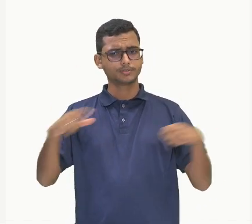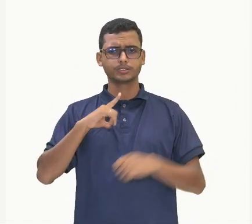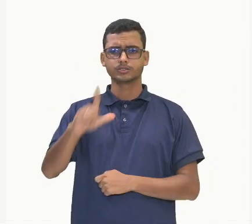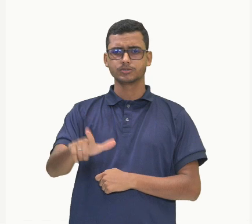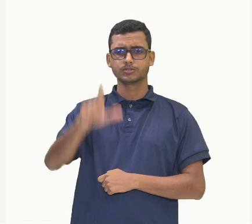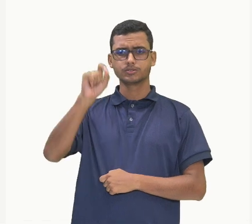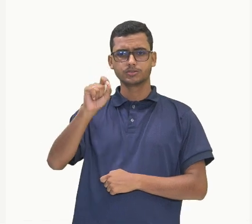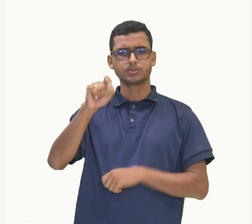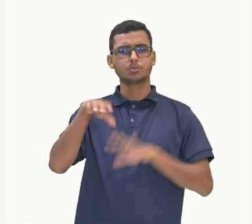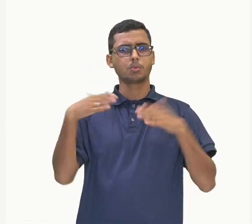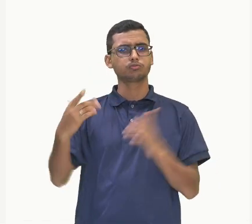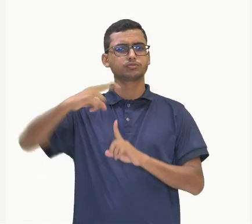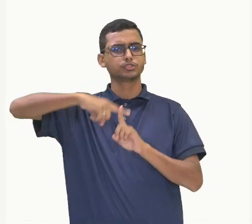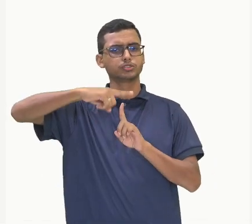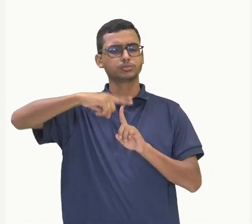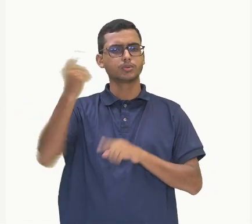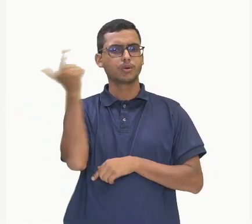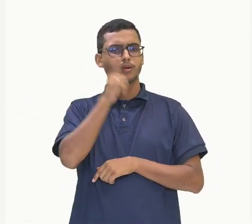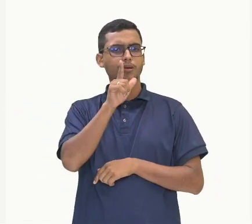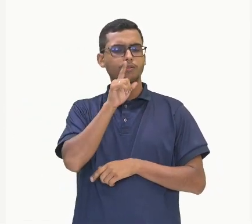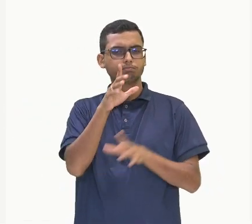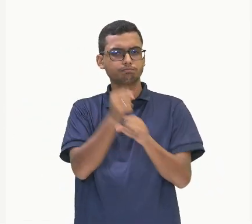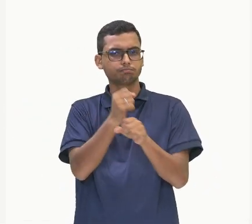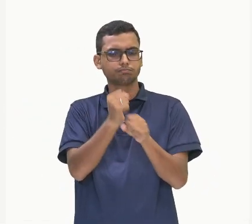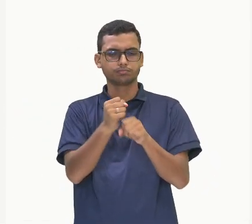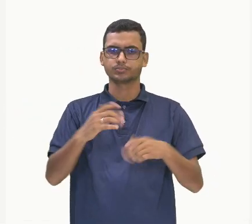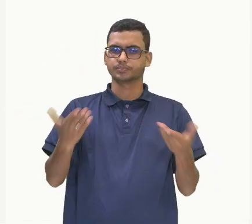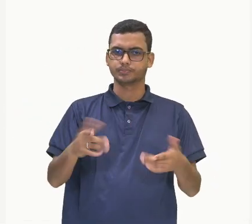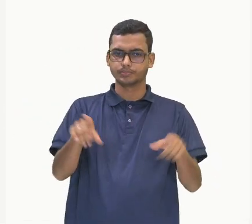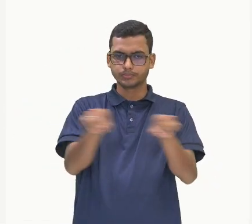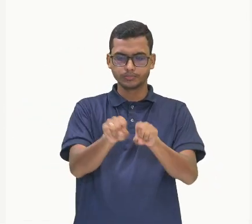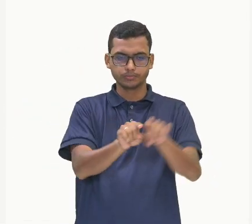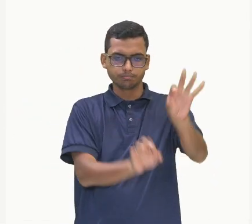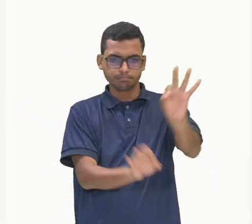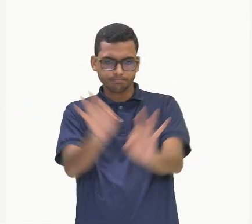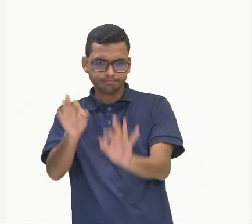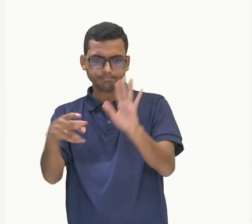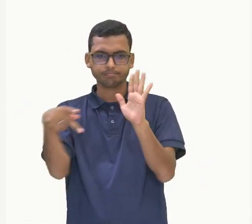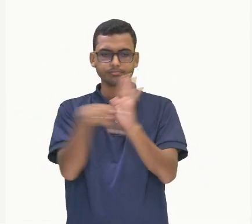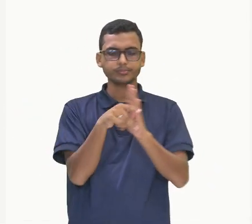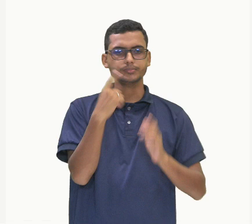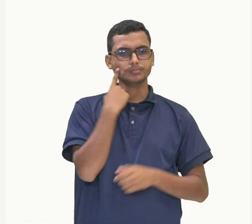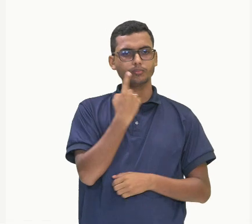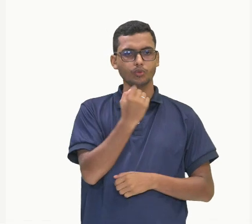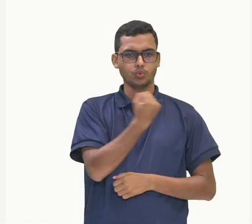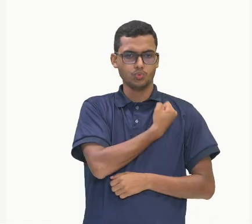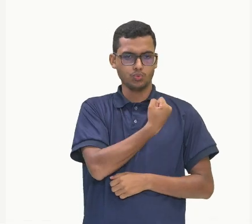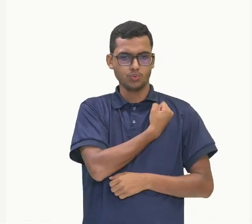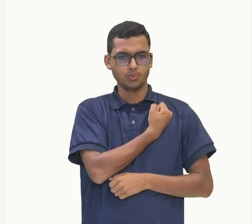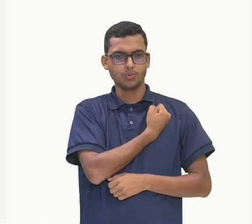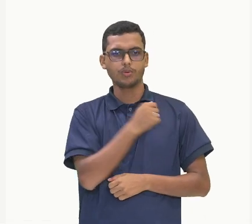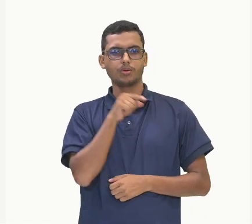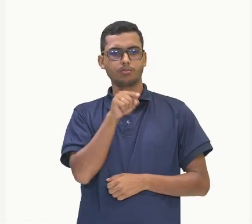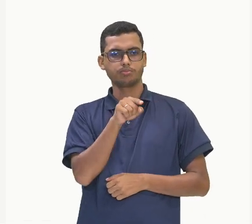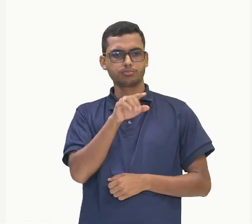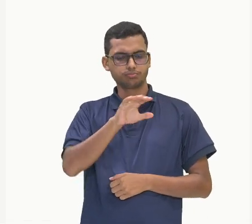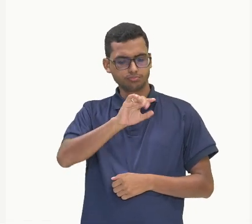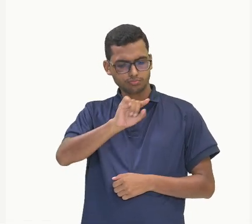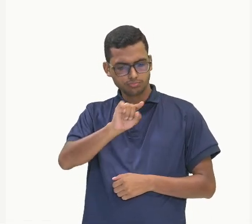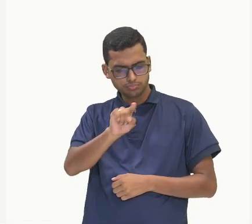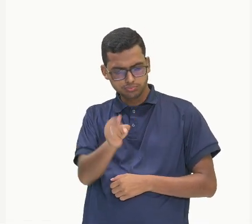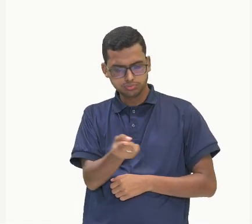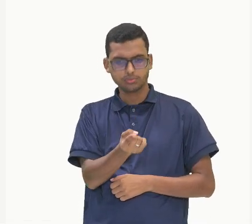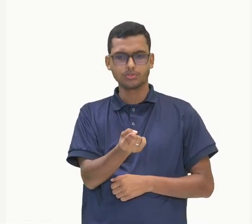a forma. Escrever na forma decimal ou escrever na forma fracionária vai depender de como você gosta de